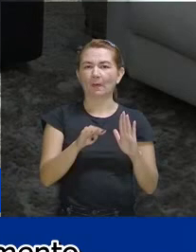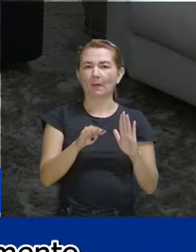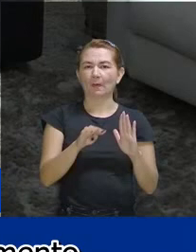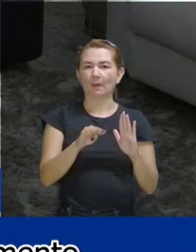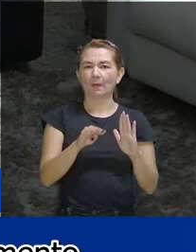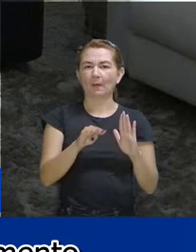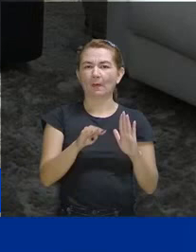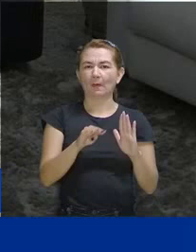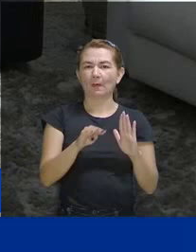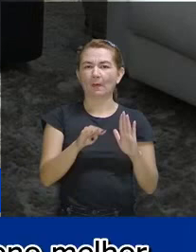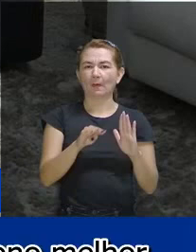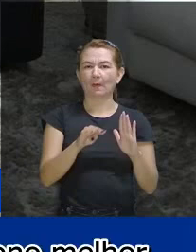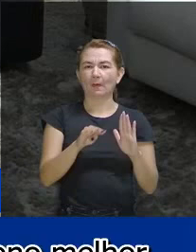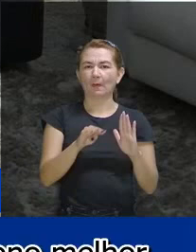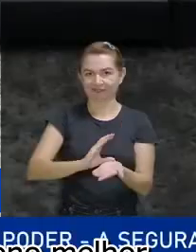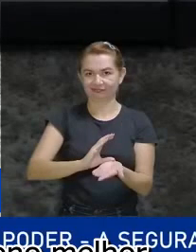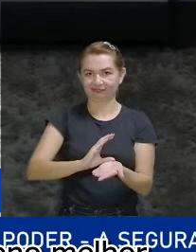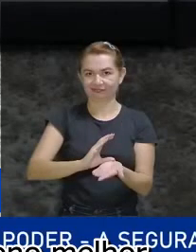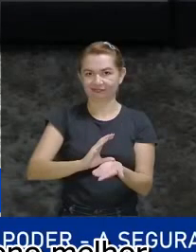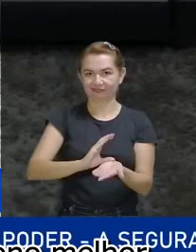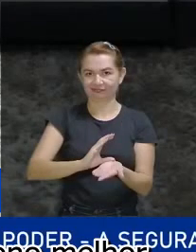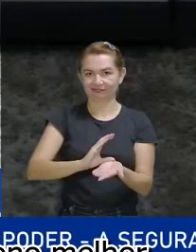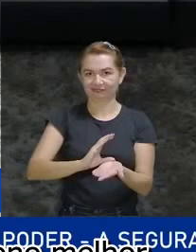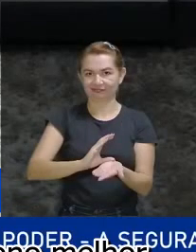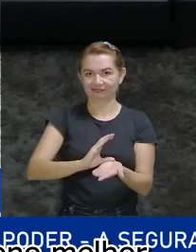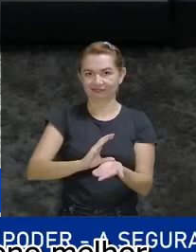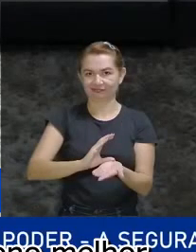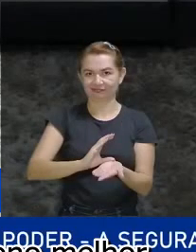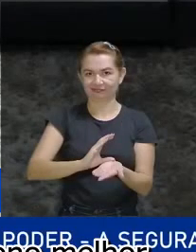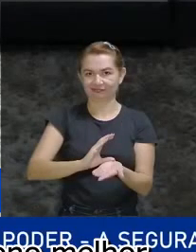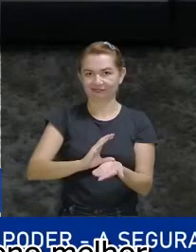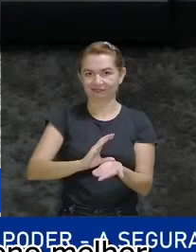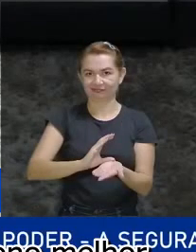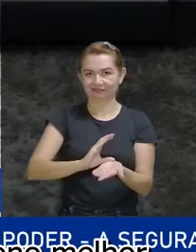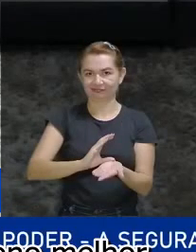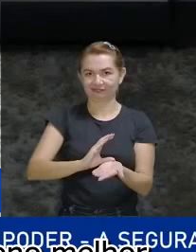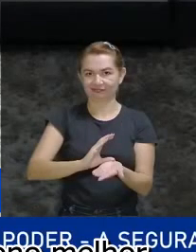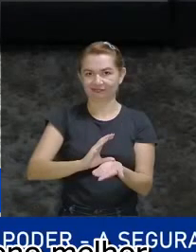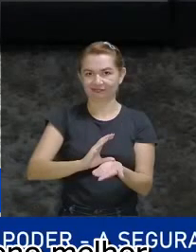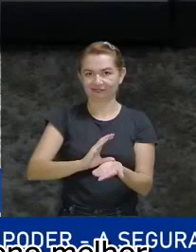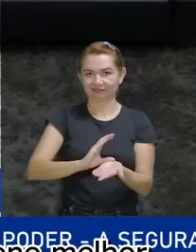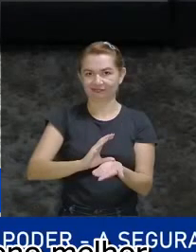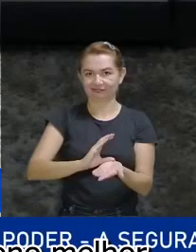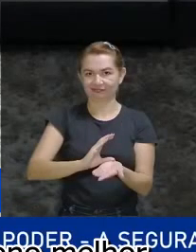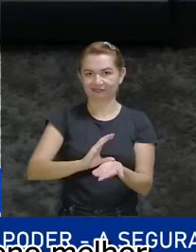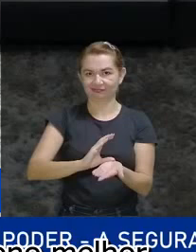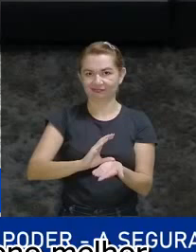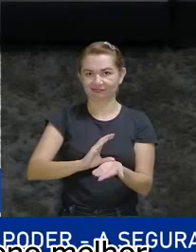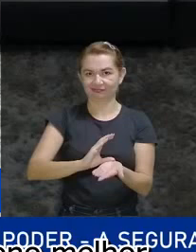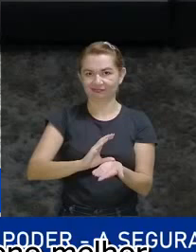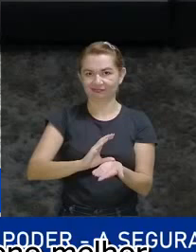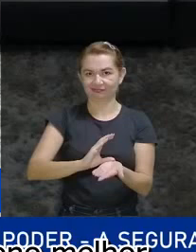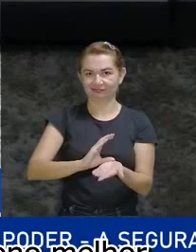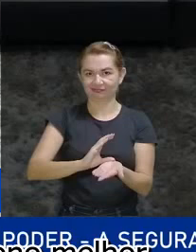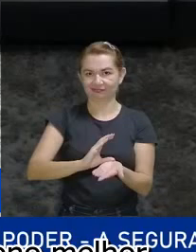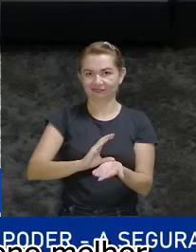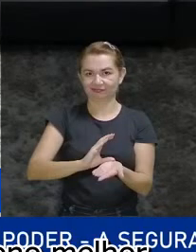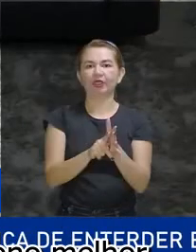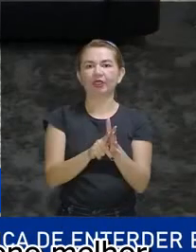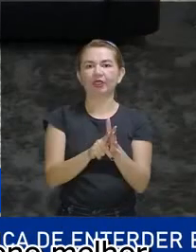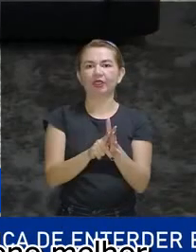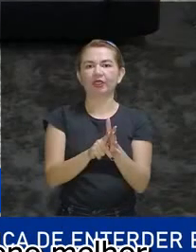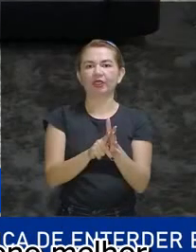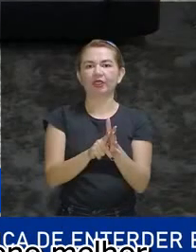seu financiamento. E se a comissão for, digamos, do TRE, você